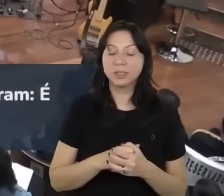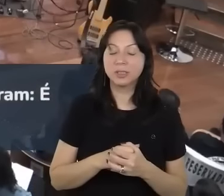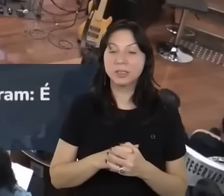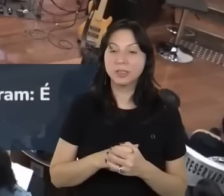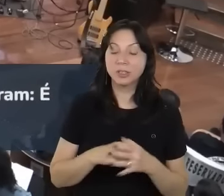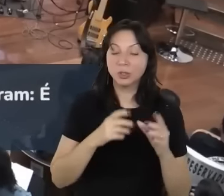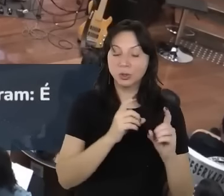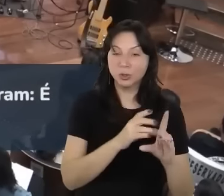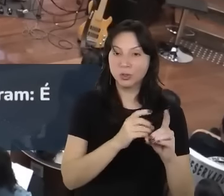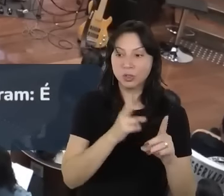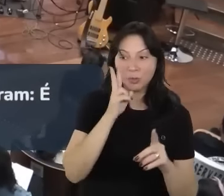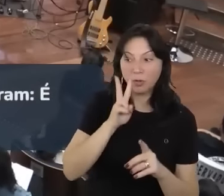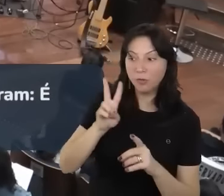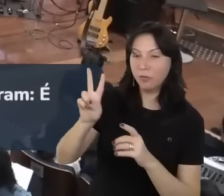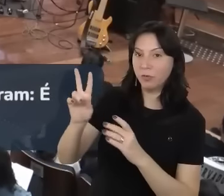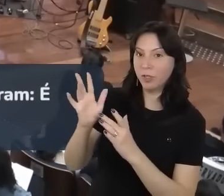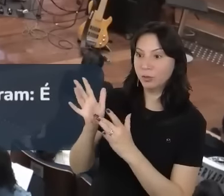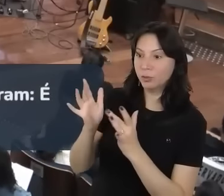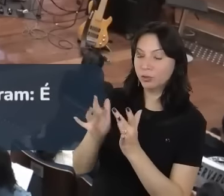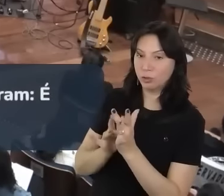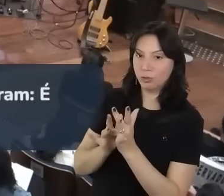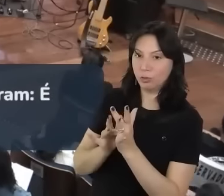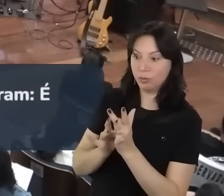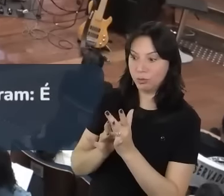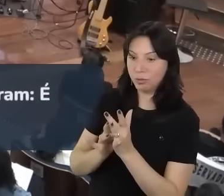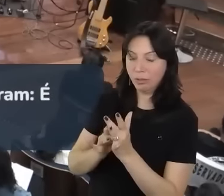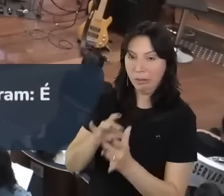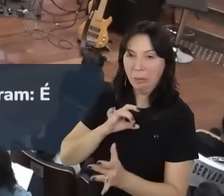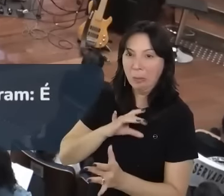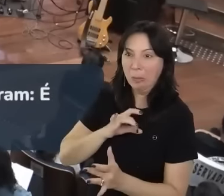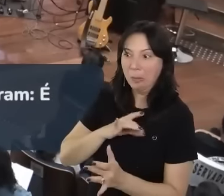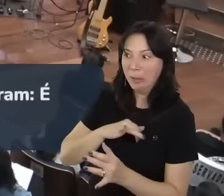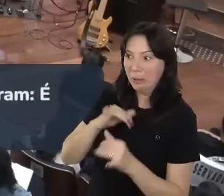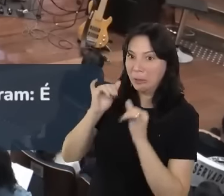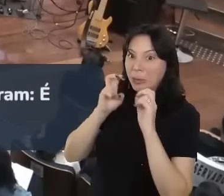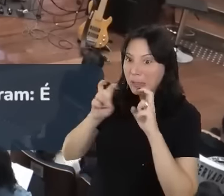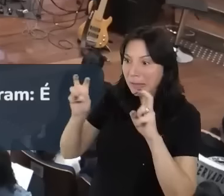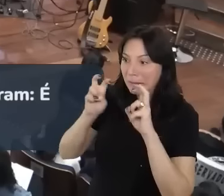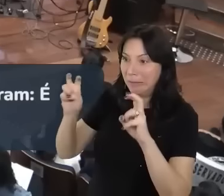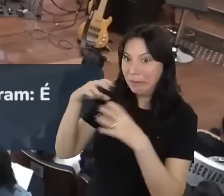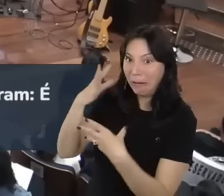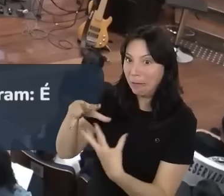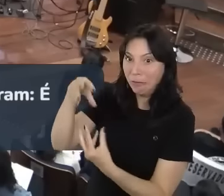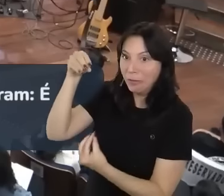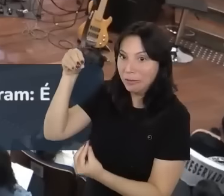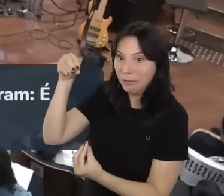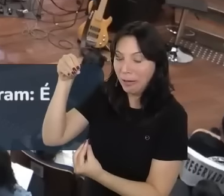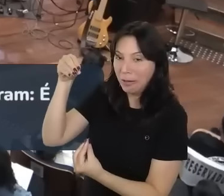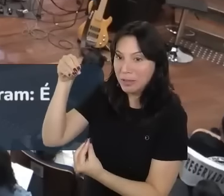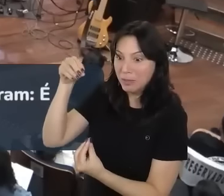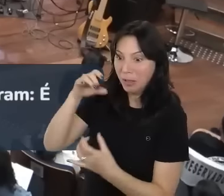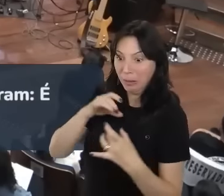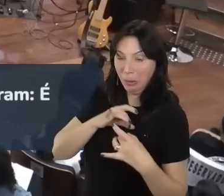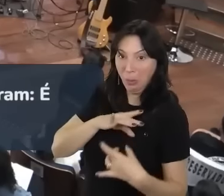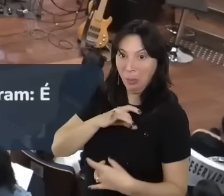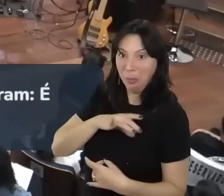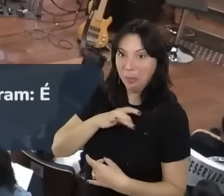Sobre As Águas ficaram aterrados e exclamaram é um fantasma e tomados de